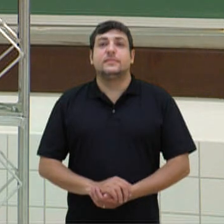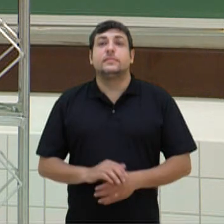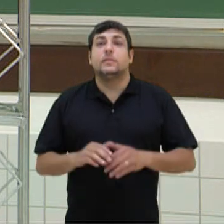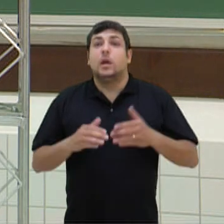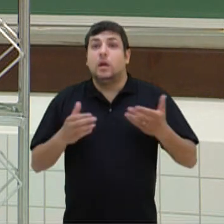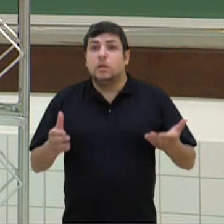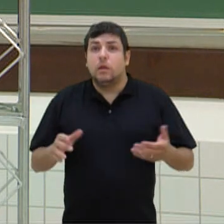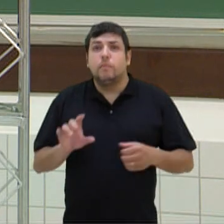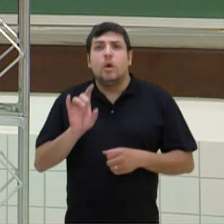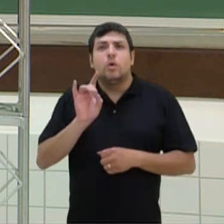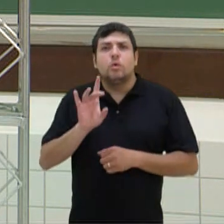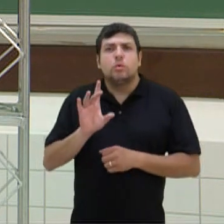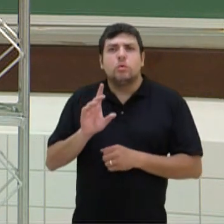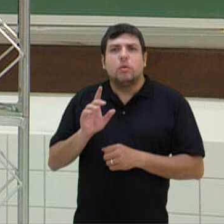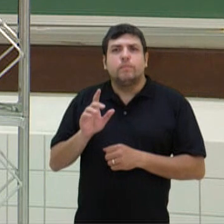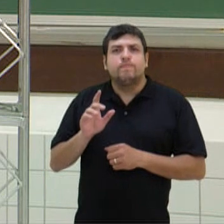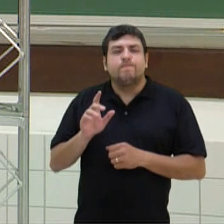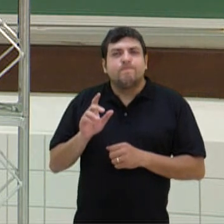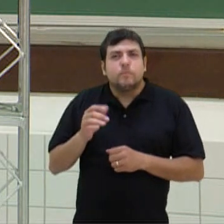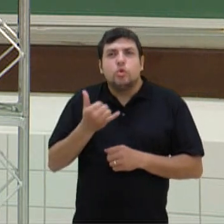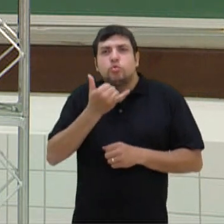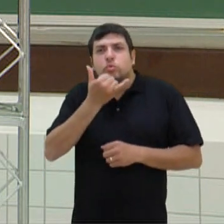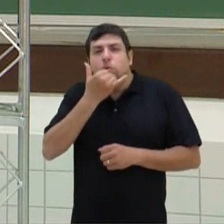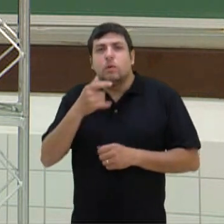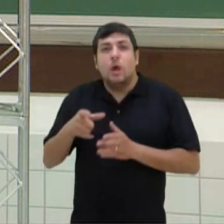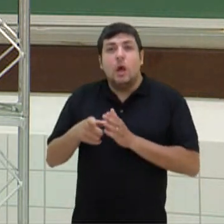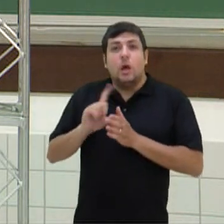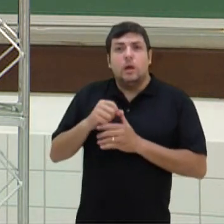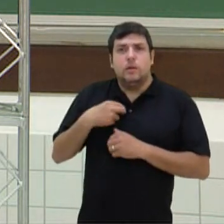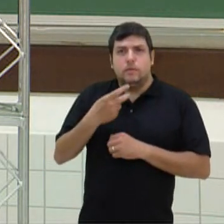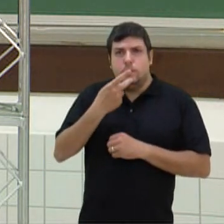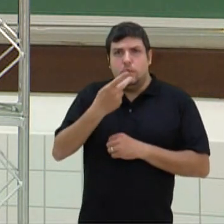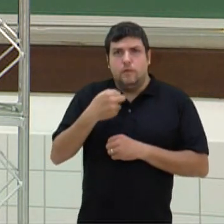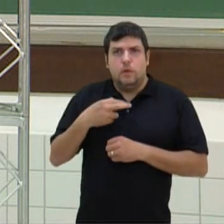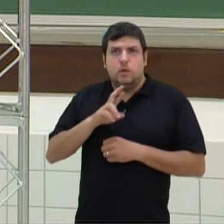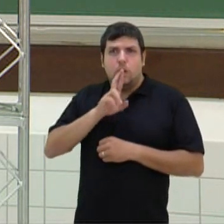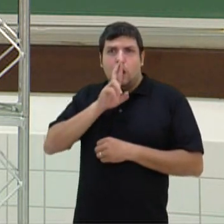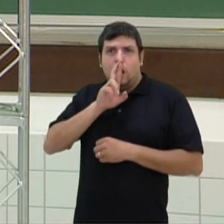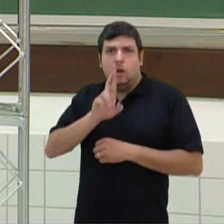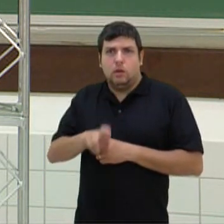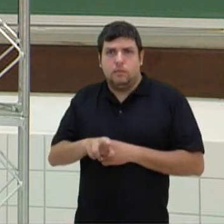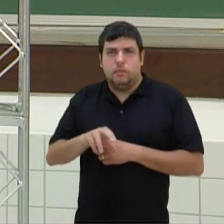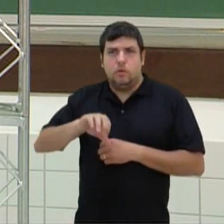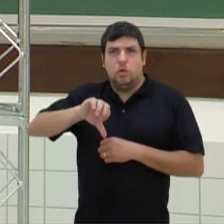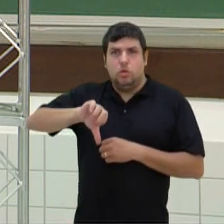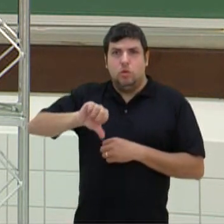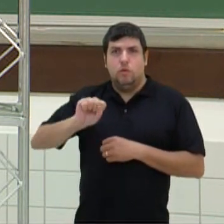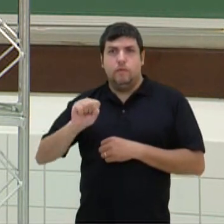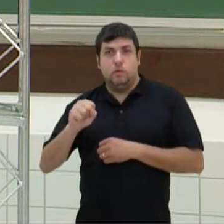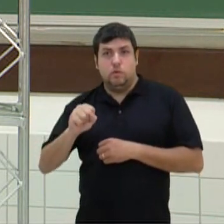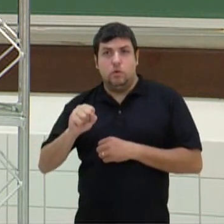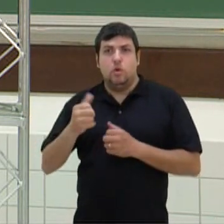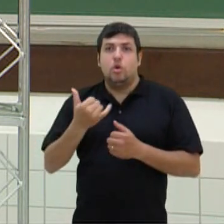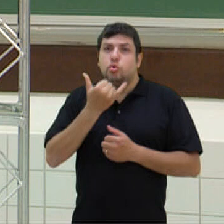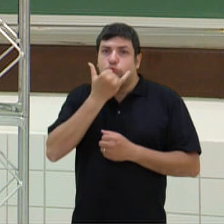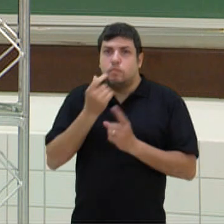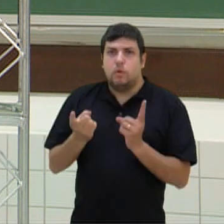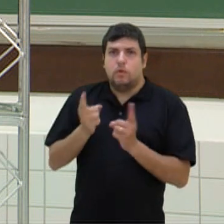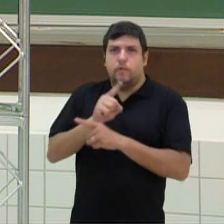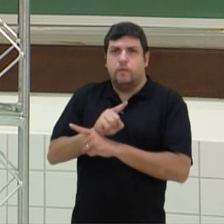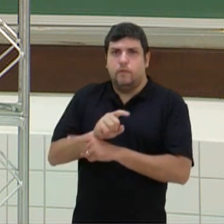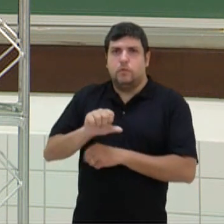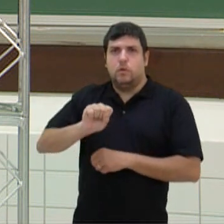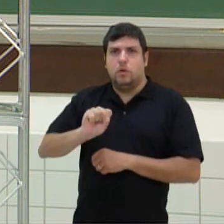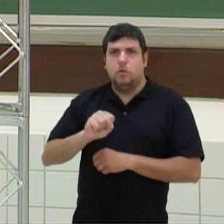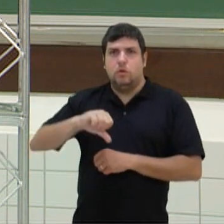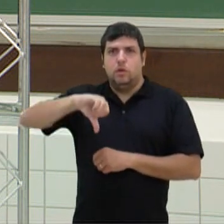Pessoal, só fazendo uma correção, no exercício anterior eu falei que a nossa resolução aqui tinha dado 98 e é 89, tá? Então, nosso